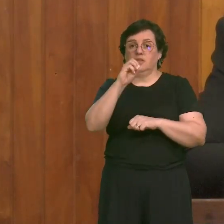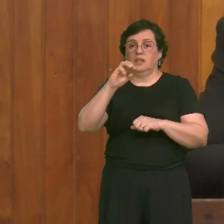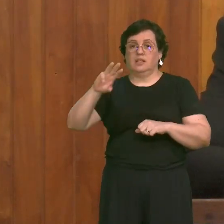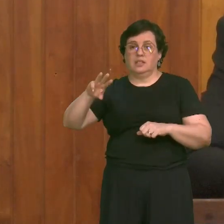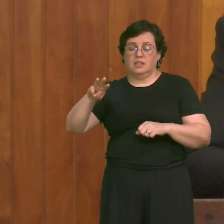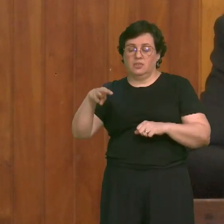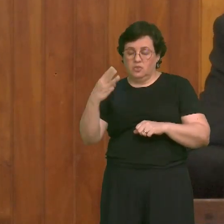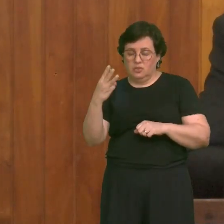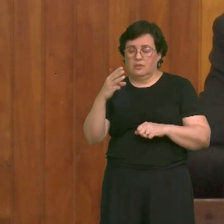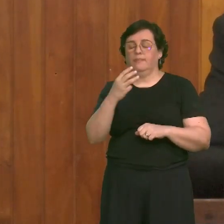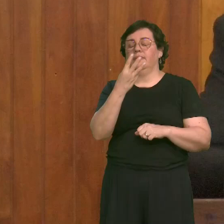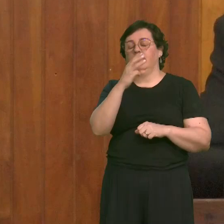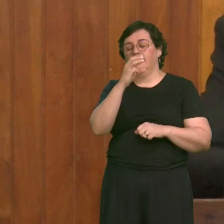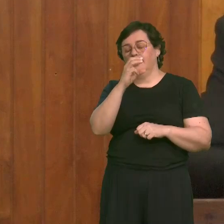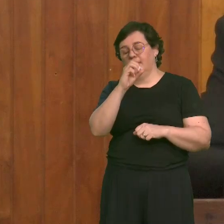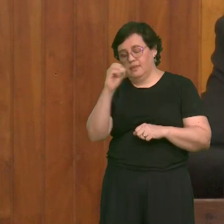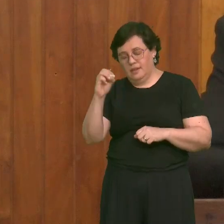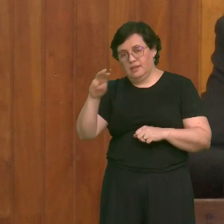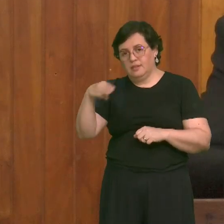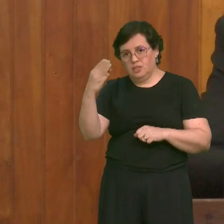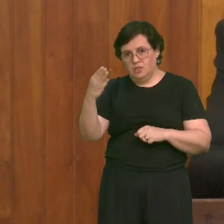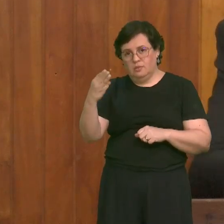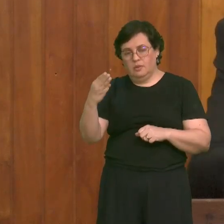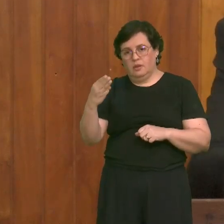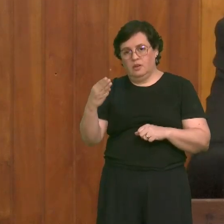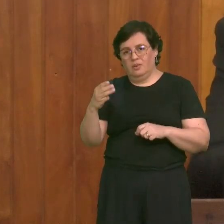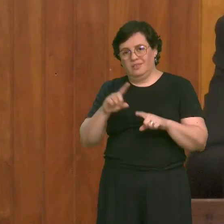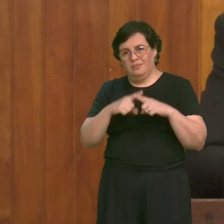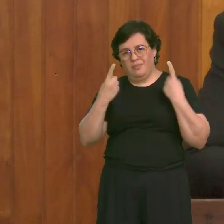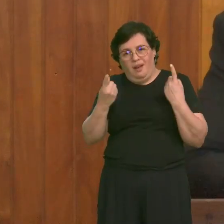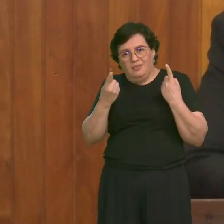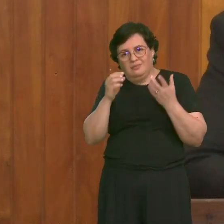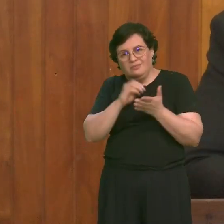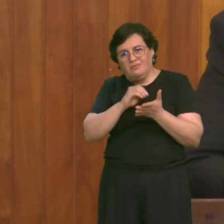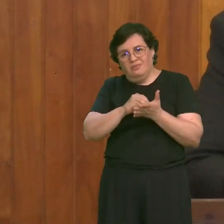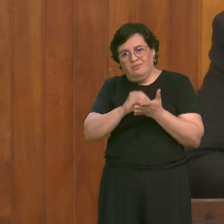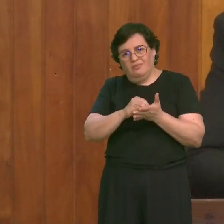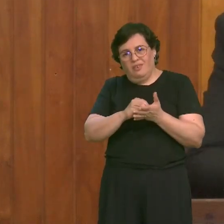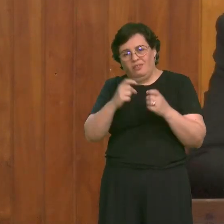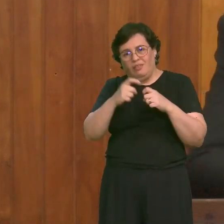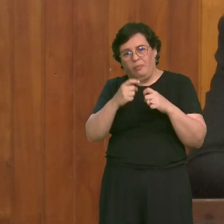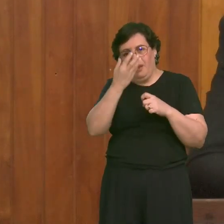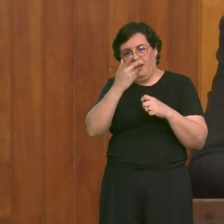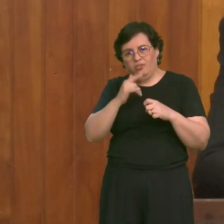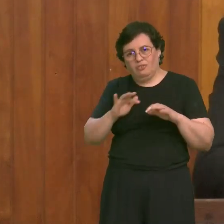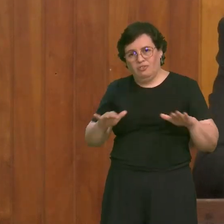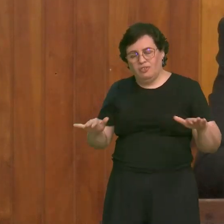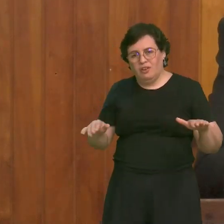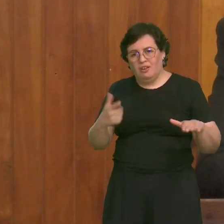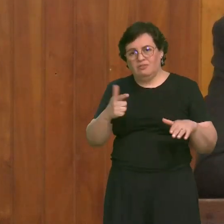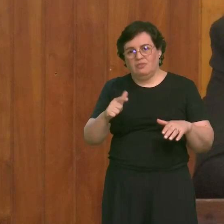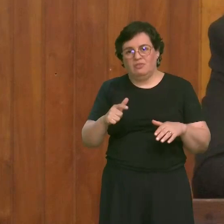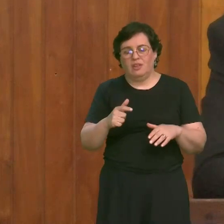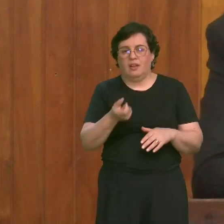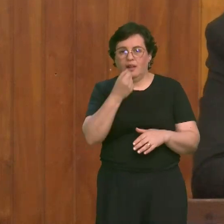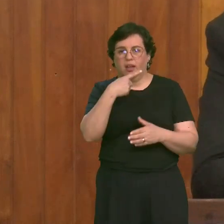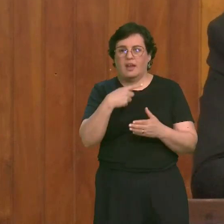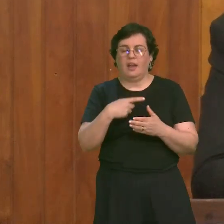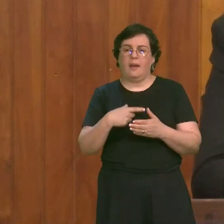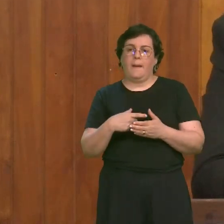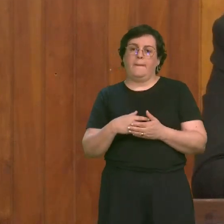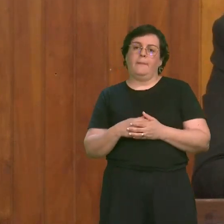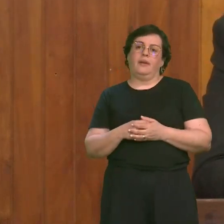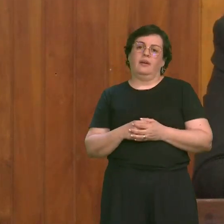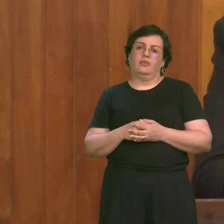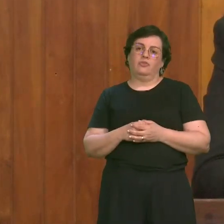de reais não tem médico pediatra Não tem remédio aí pega um cara desse que não tem vergonha na cara agora